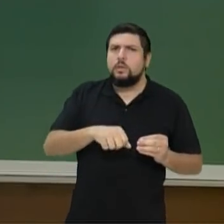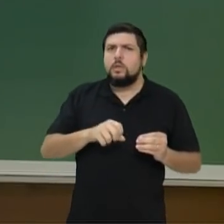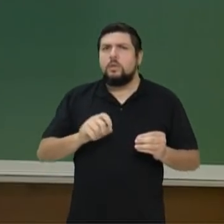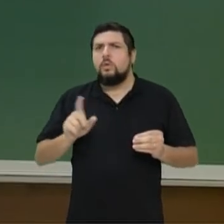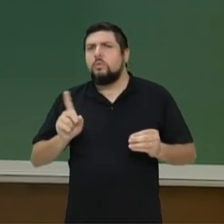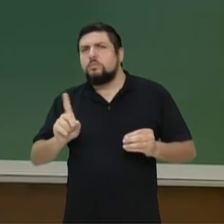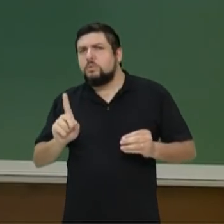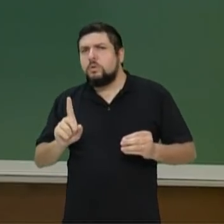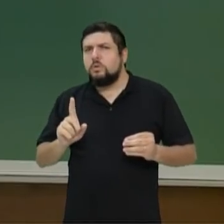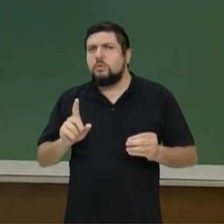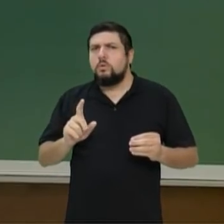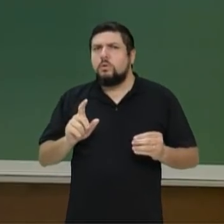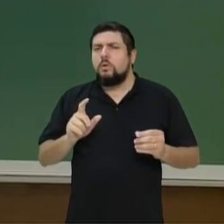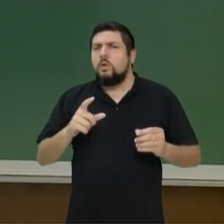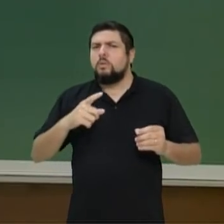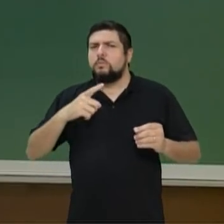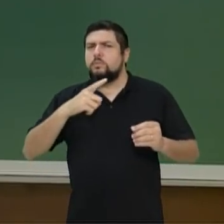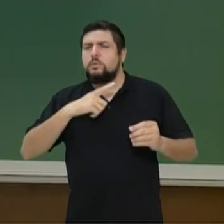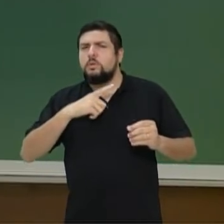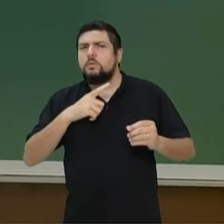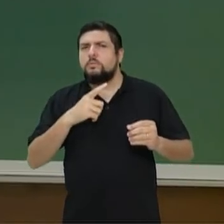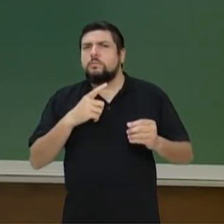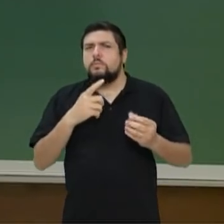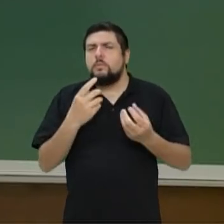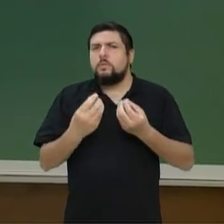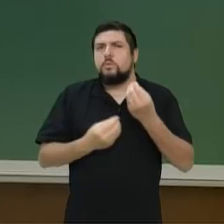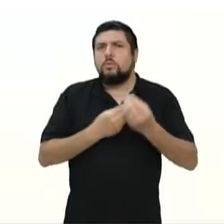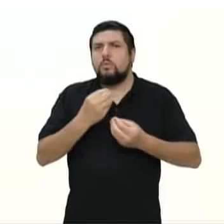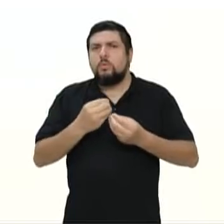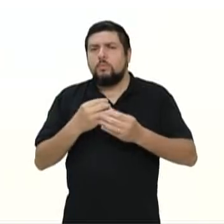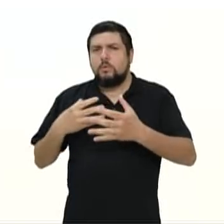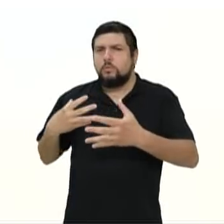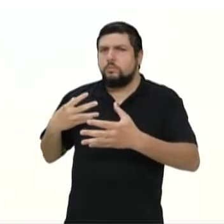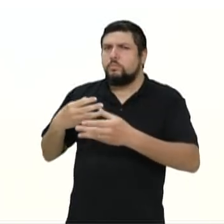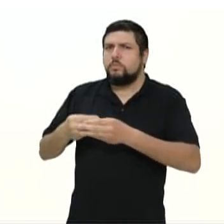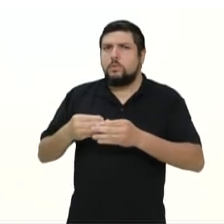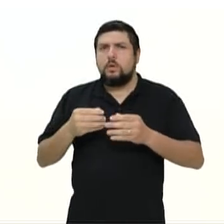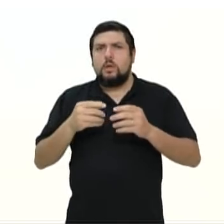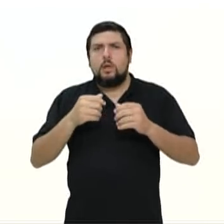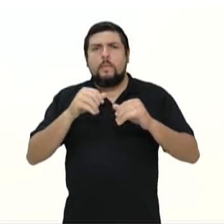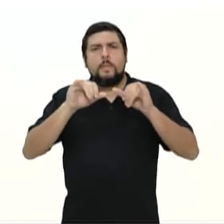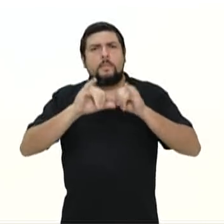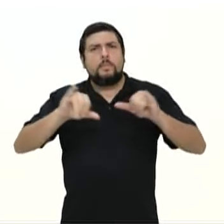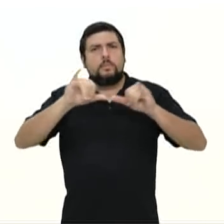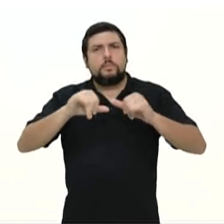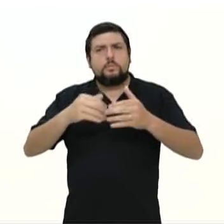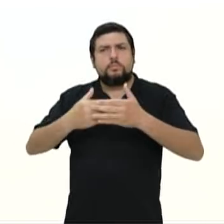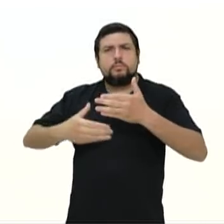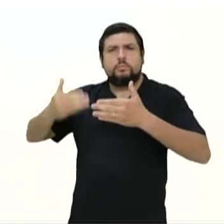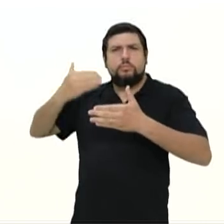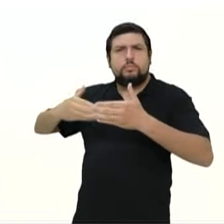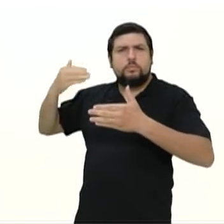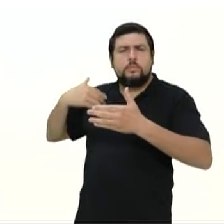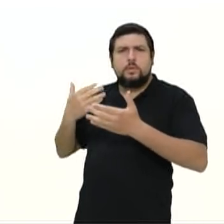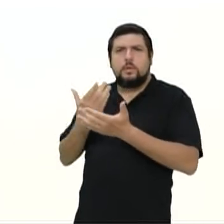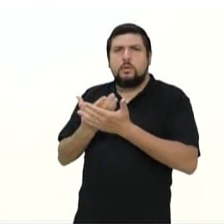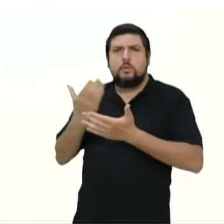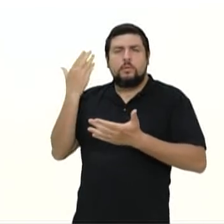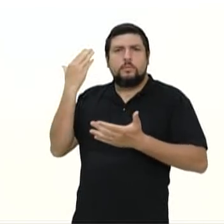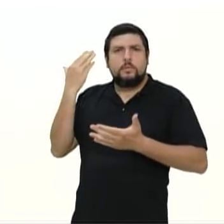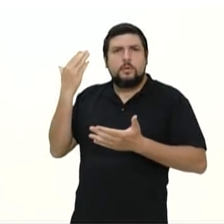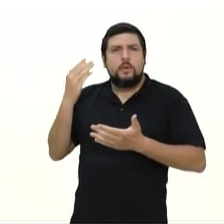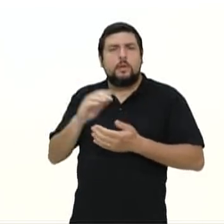não? Está um pouco, né? Quando aqui eu retomo sobre a notícia que nós vimos nas aulas anteriores, não é